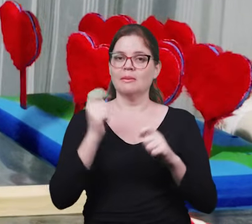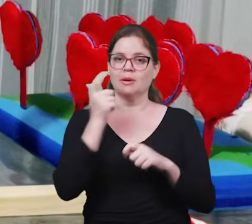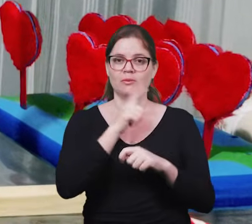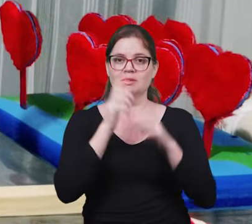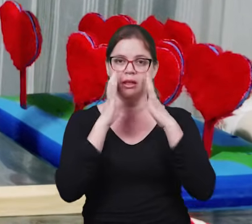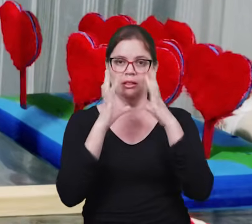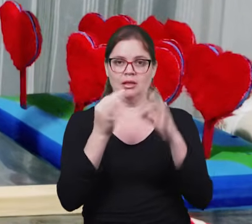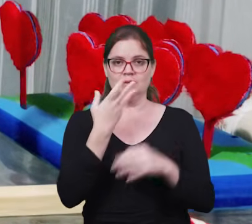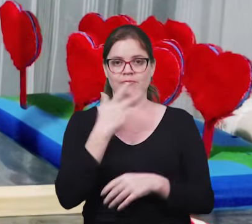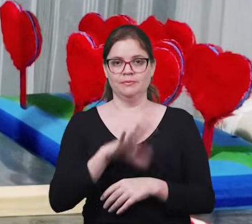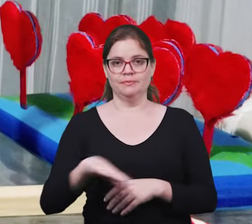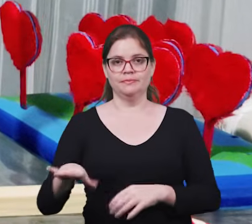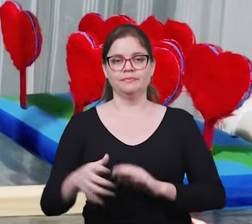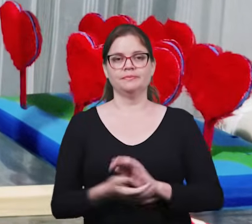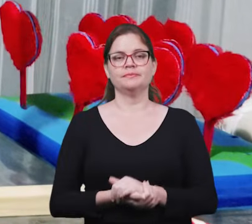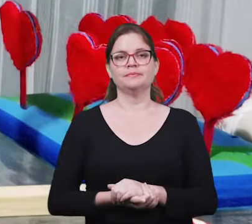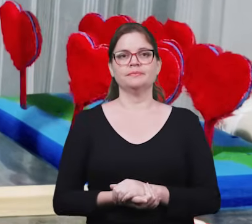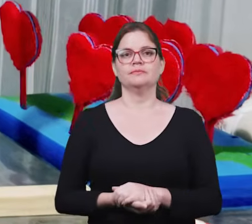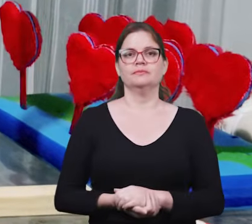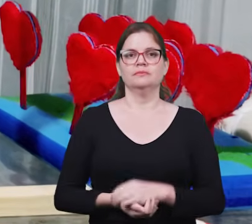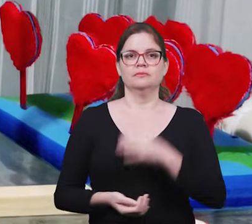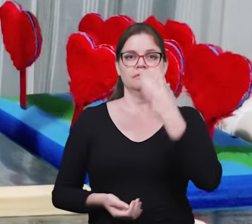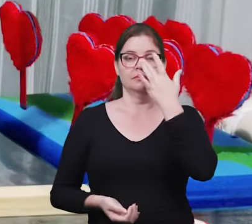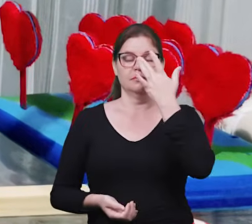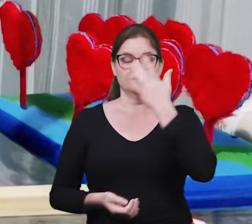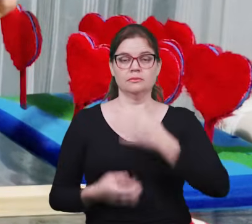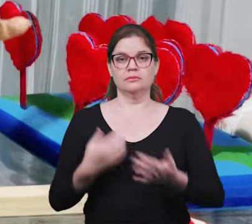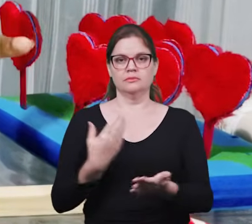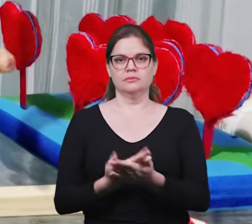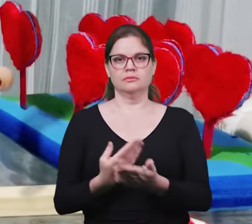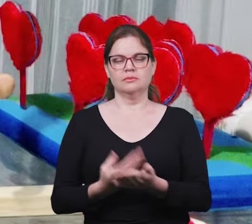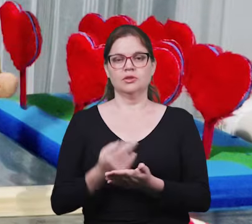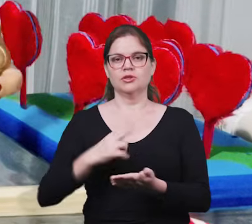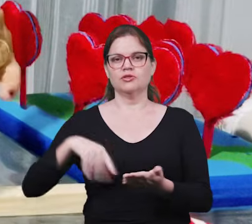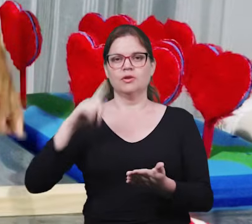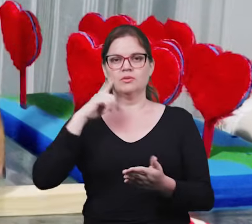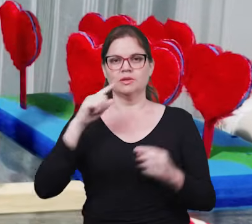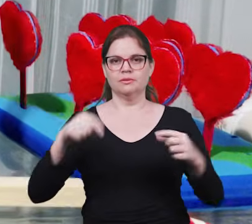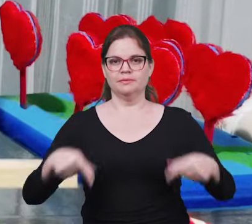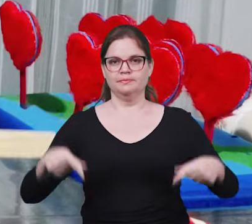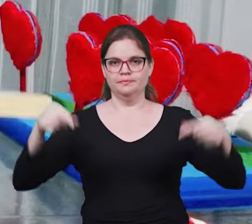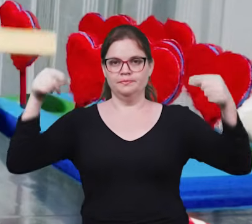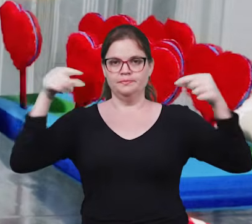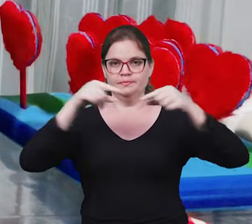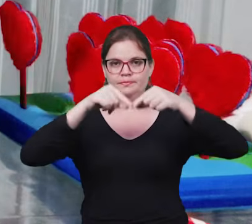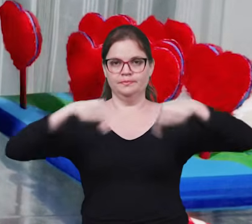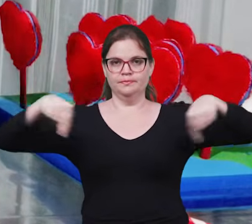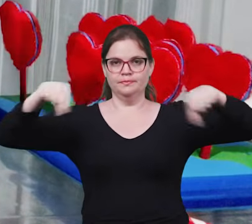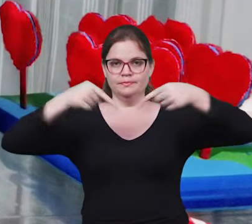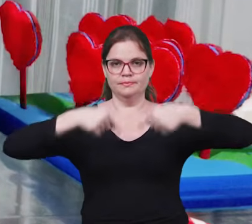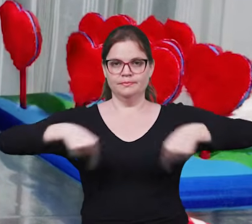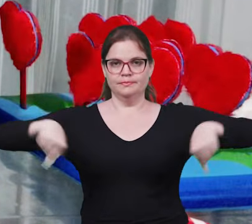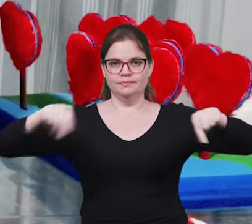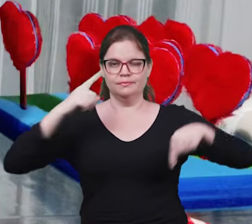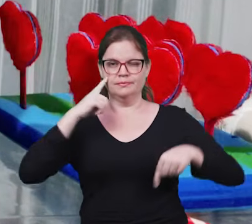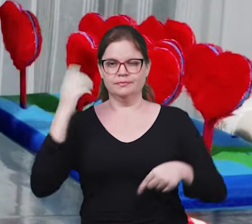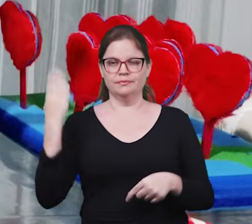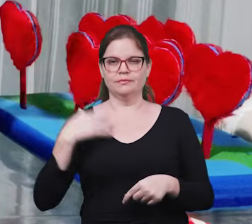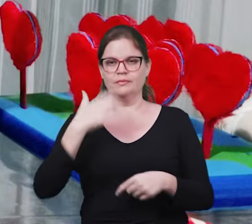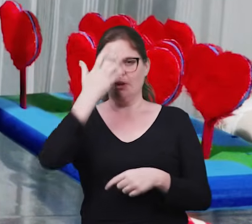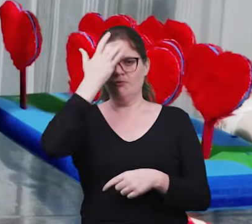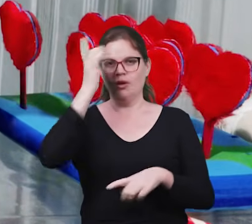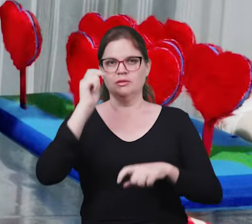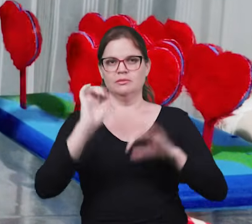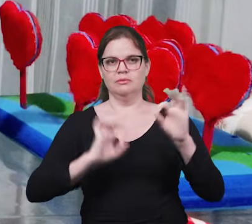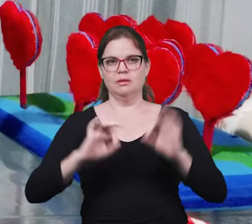nível 3 de suporte. Nós utilizaremos para essa aula o varolzinho. Por quê? É um recurso fácil de fazer. Tá